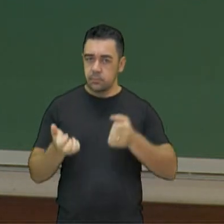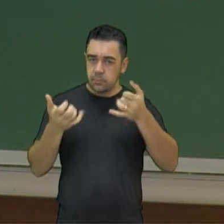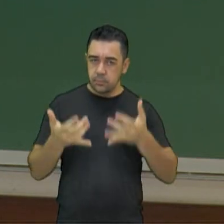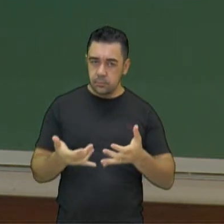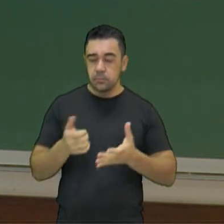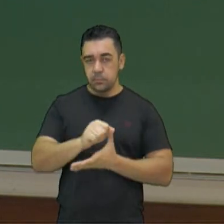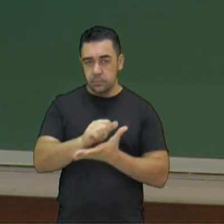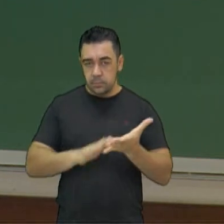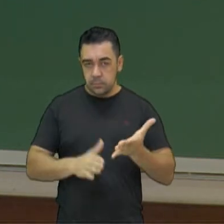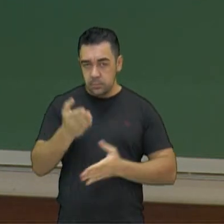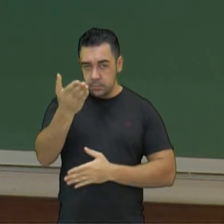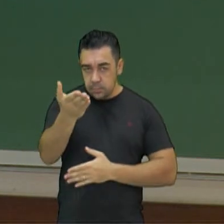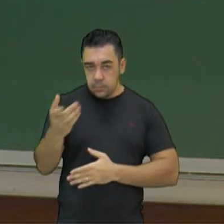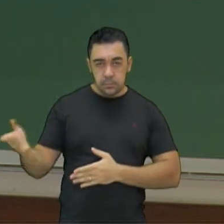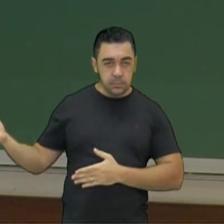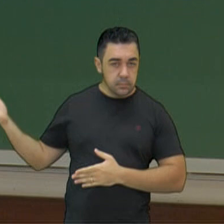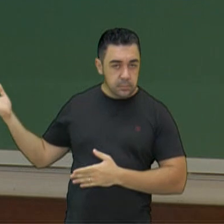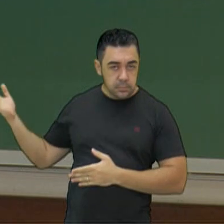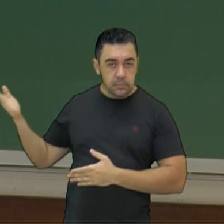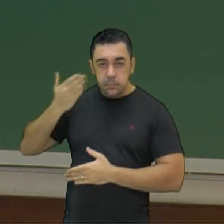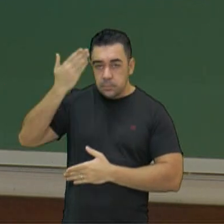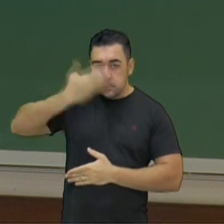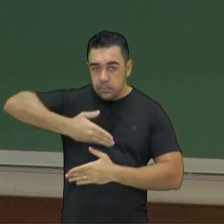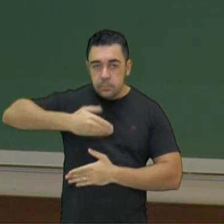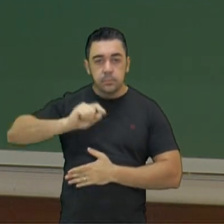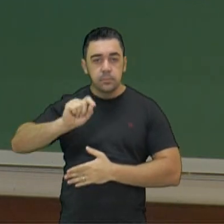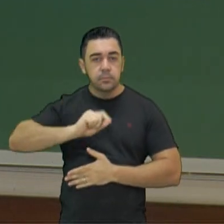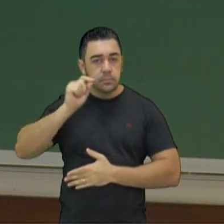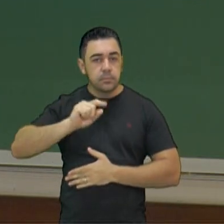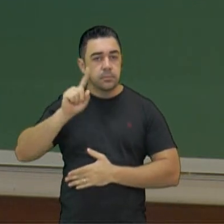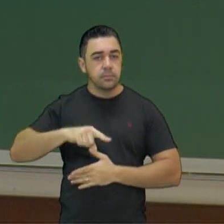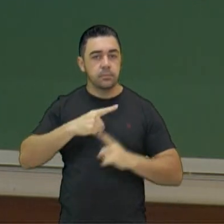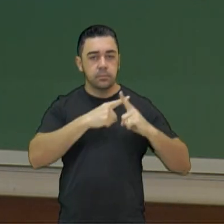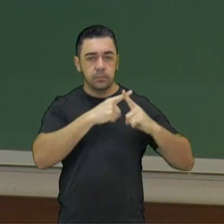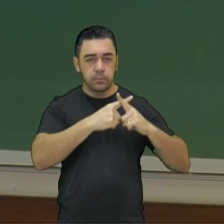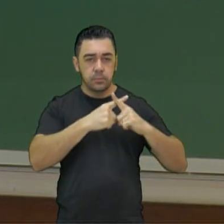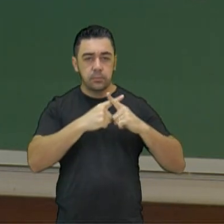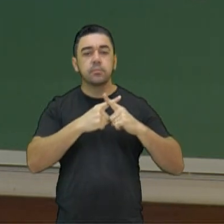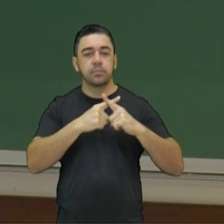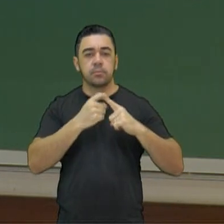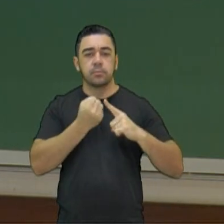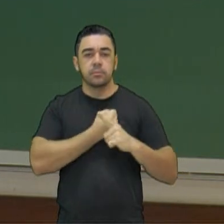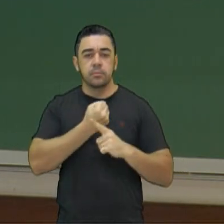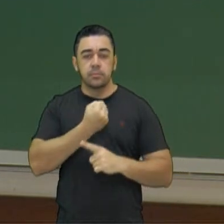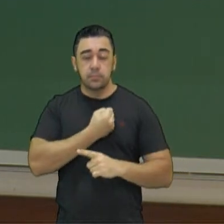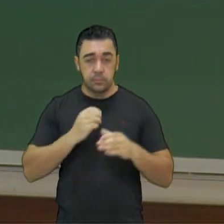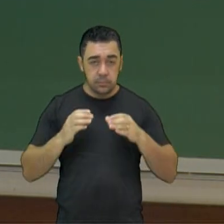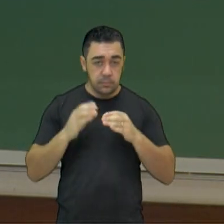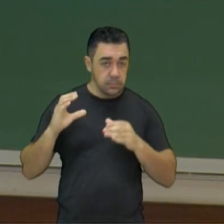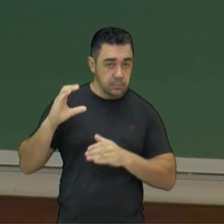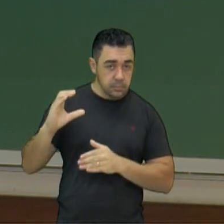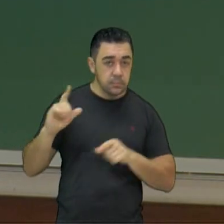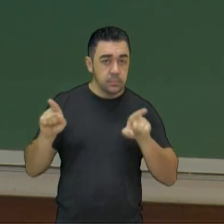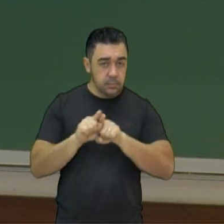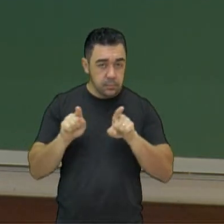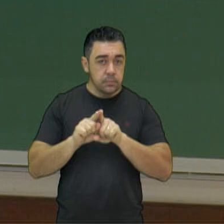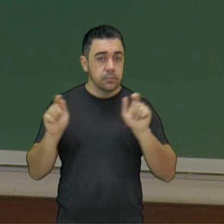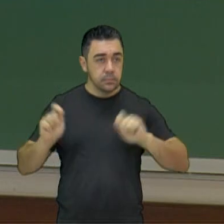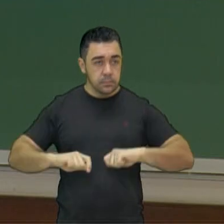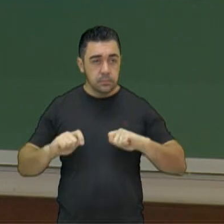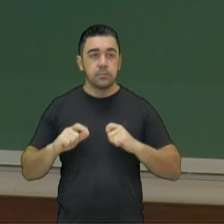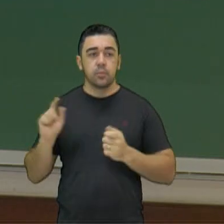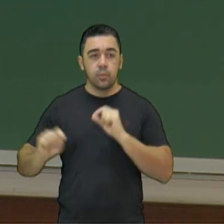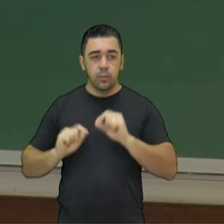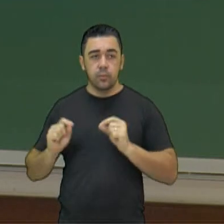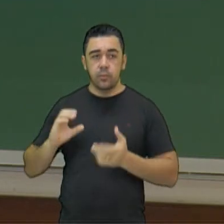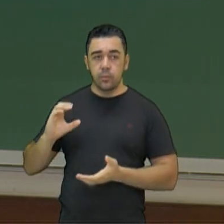eu vou deixar para vocês provarem que na multiplicação de números complexos também é válida a propriedade